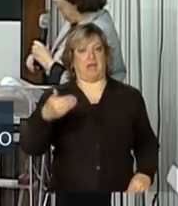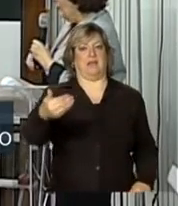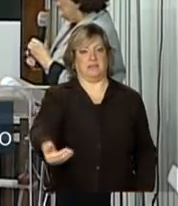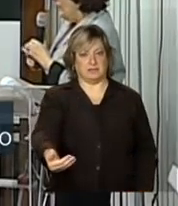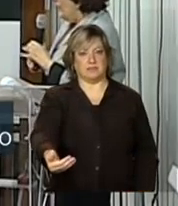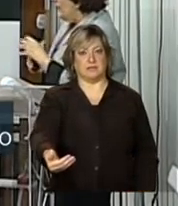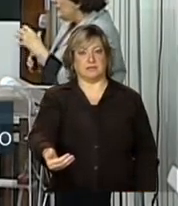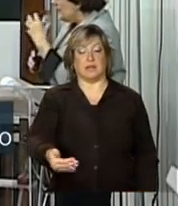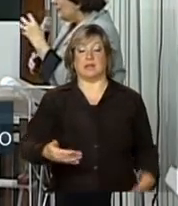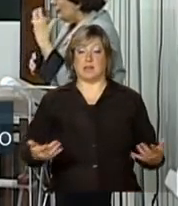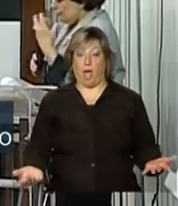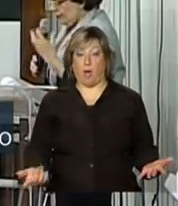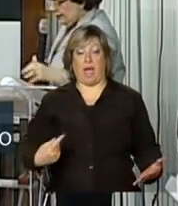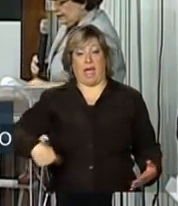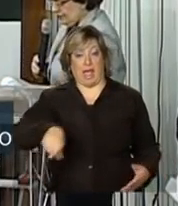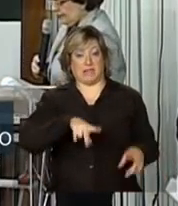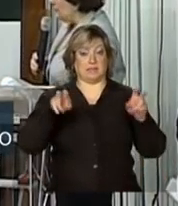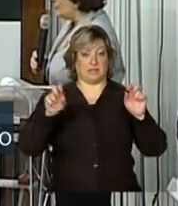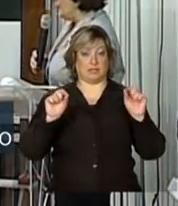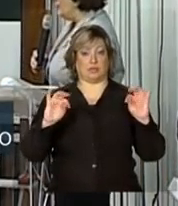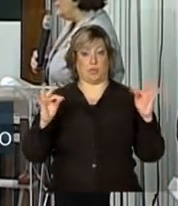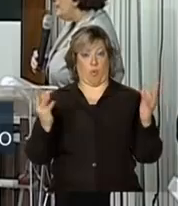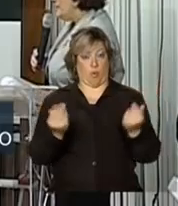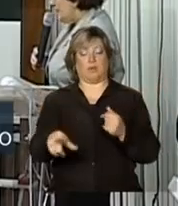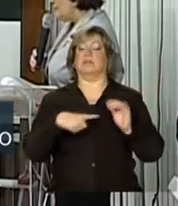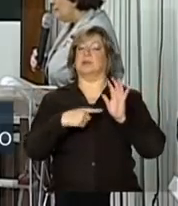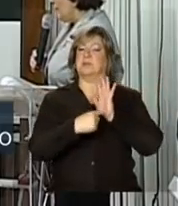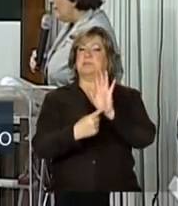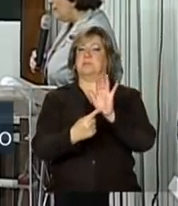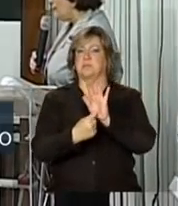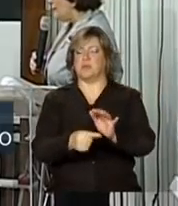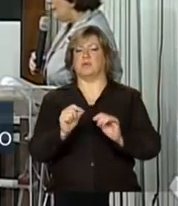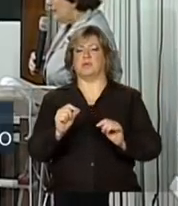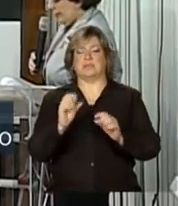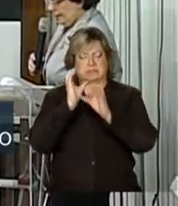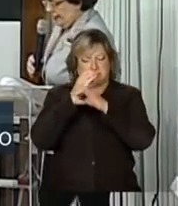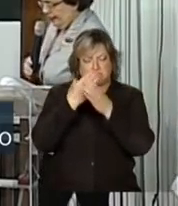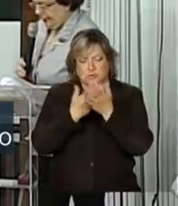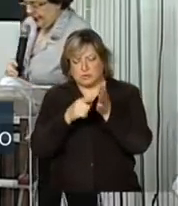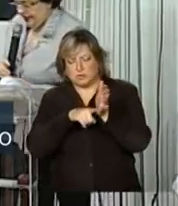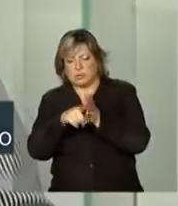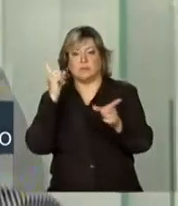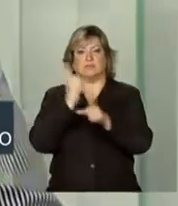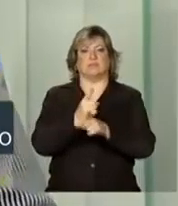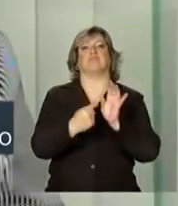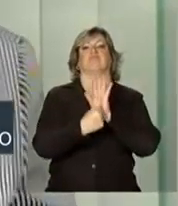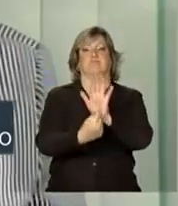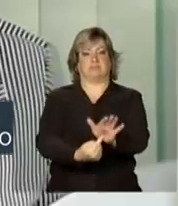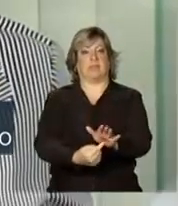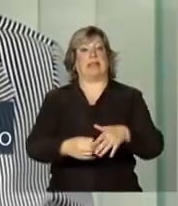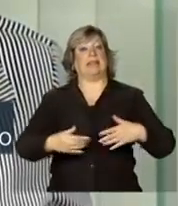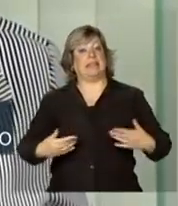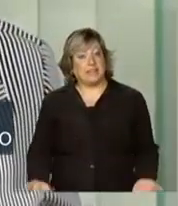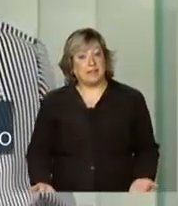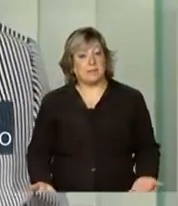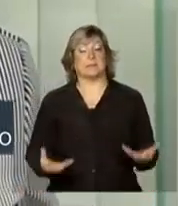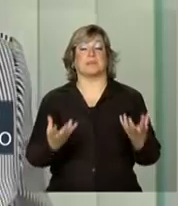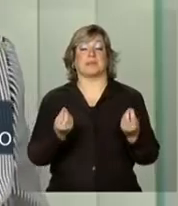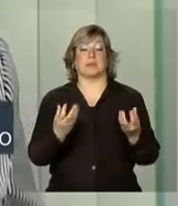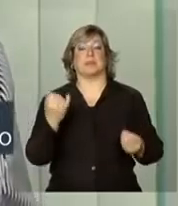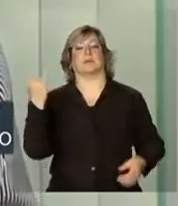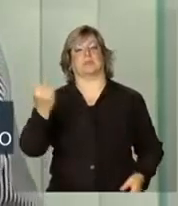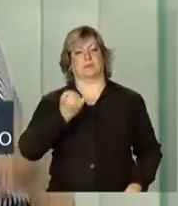Então, essas questões todas estão sendo mostradas cientificamente. Né? Então, é muito importante.